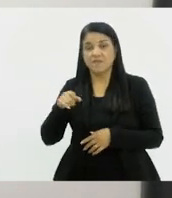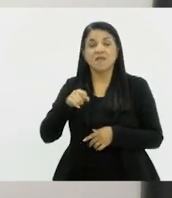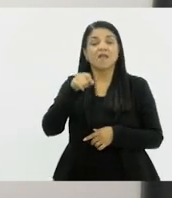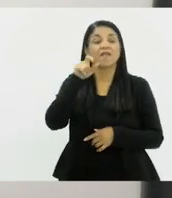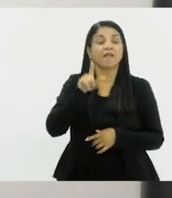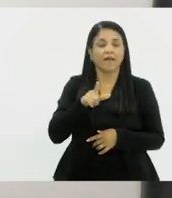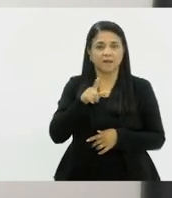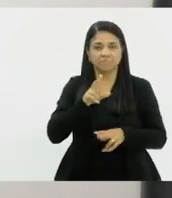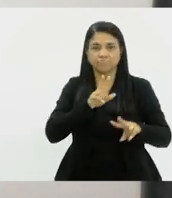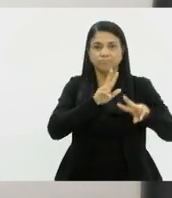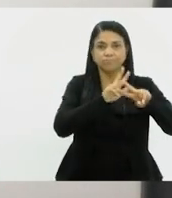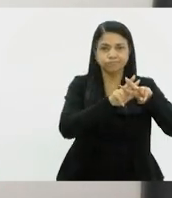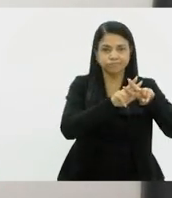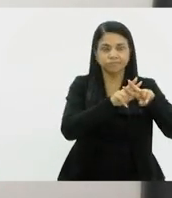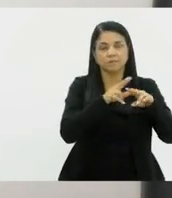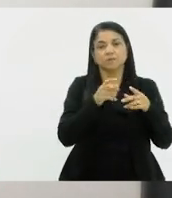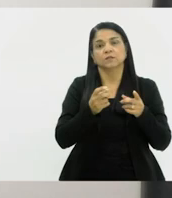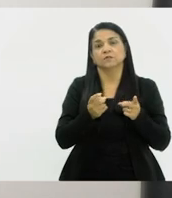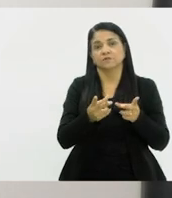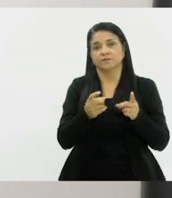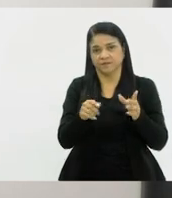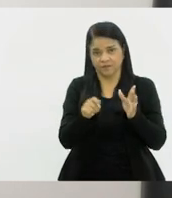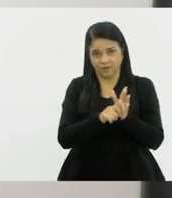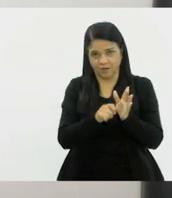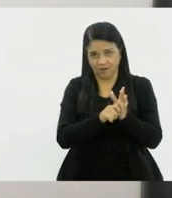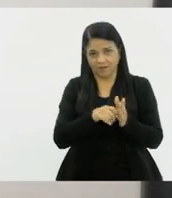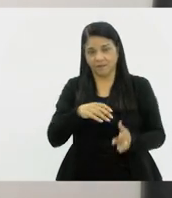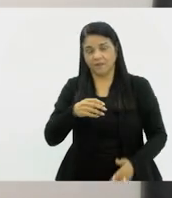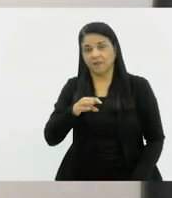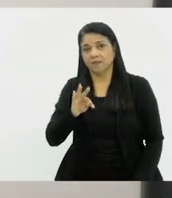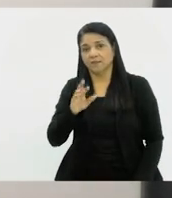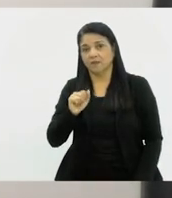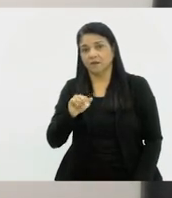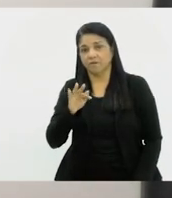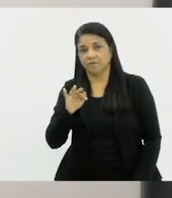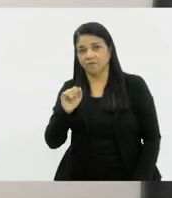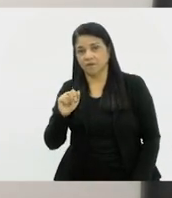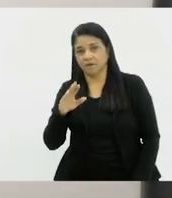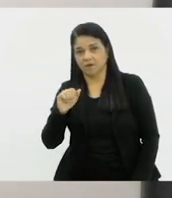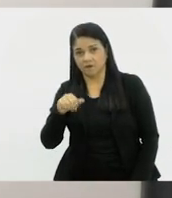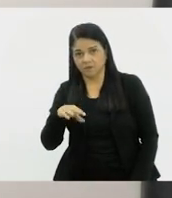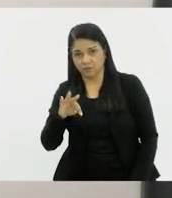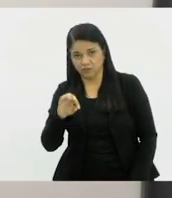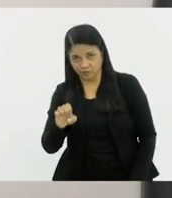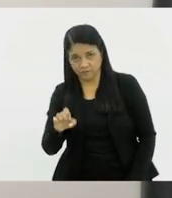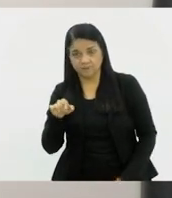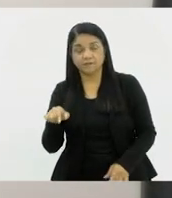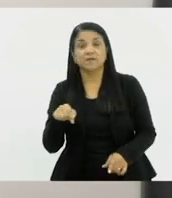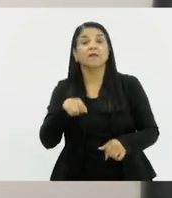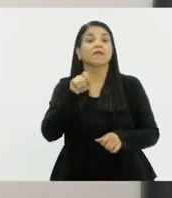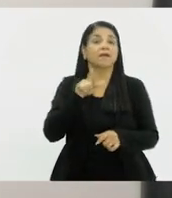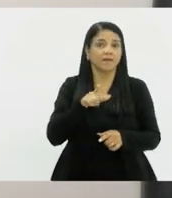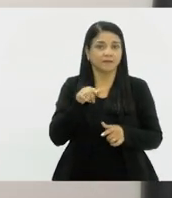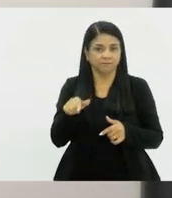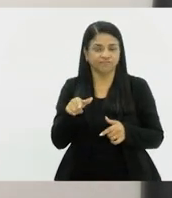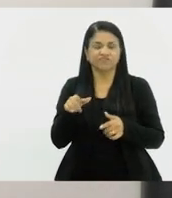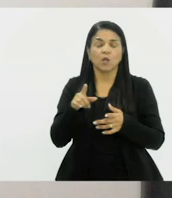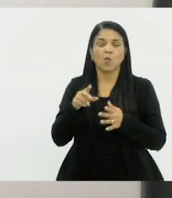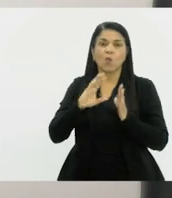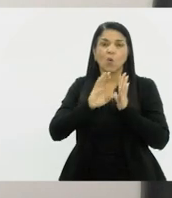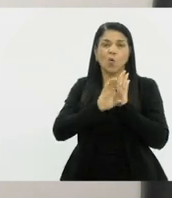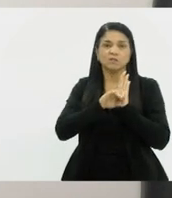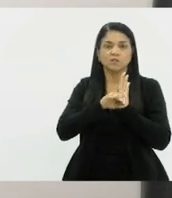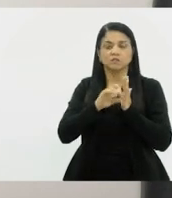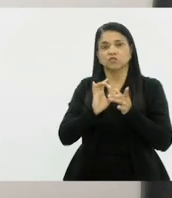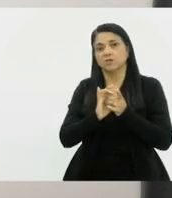Trafic eh no nosso país mas também é importante falar sobre esse contexto de cuidado em liberdade como a linia tava falando